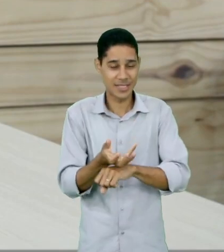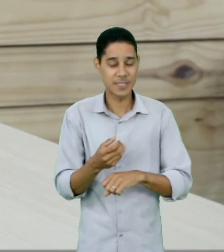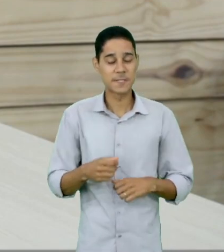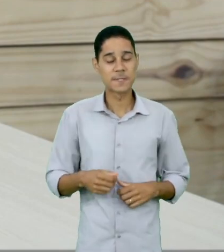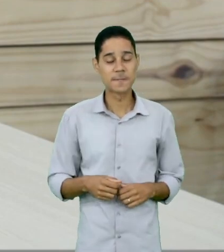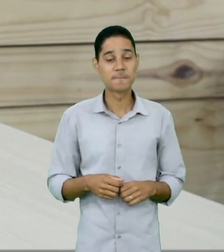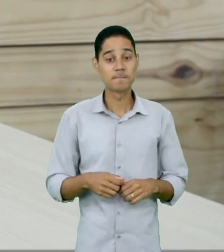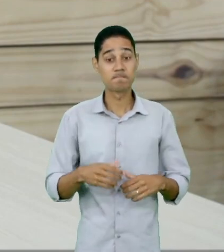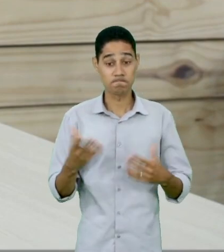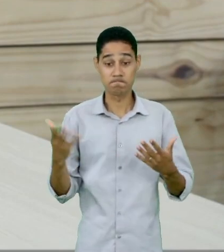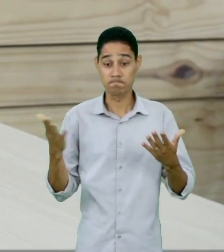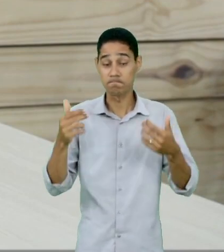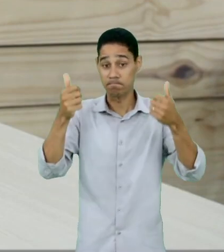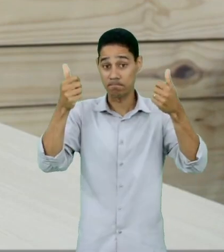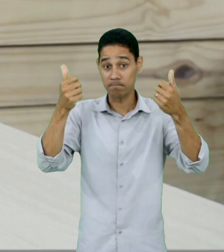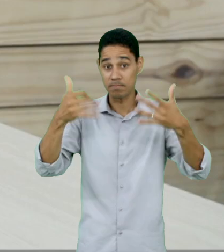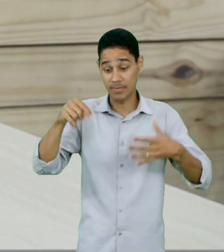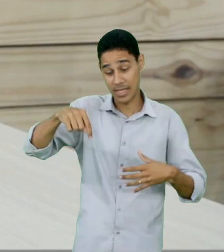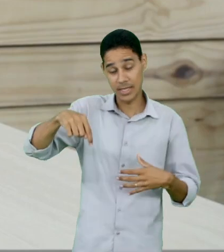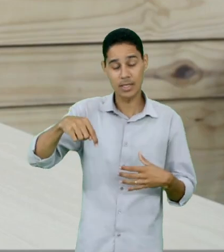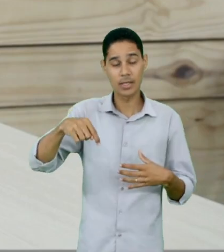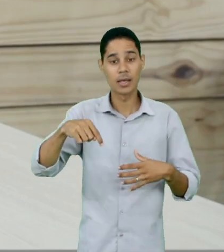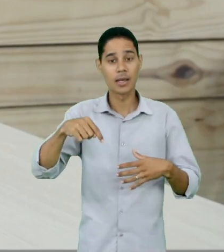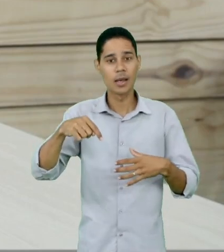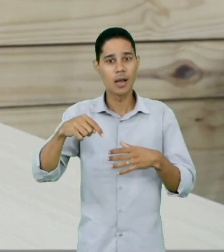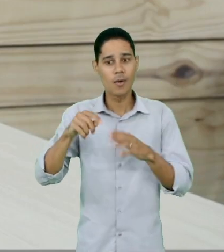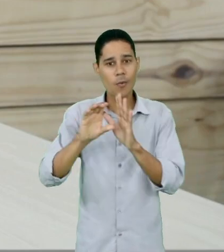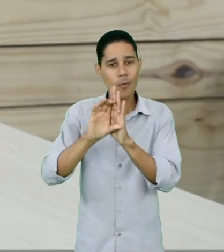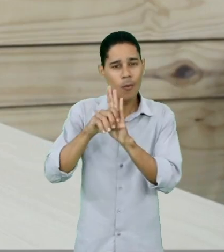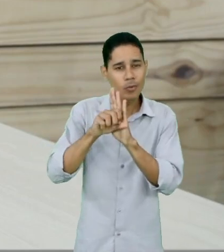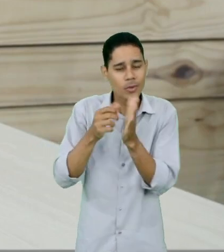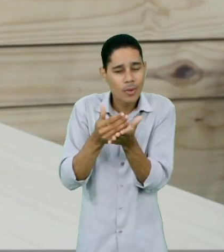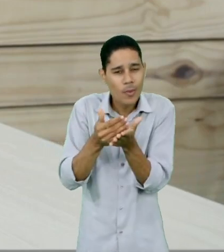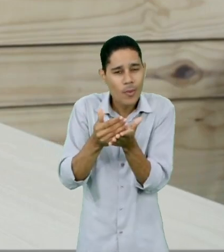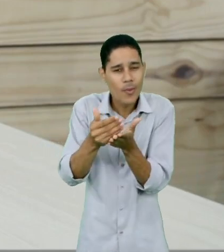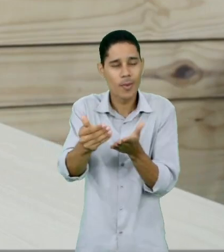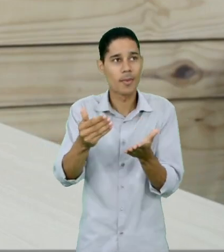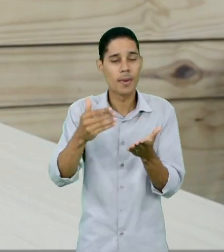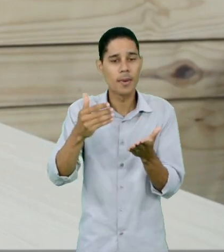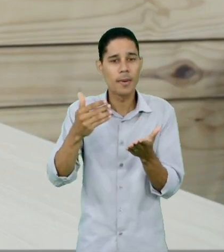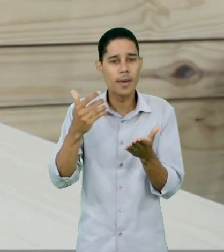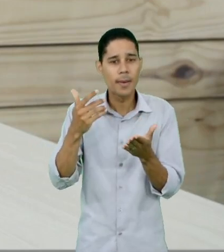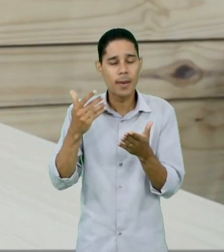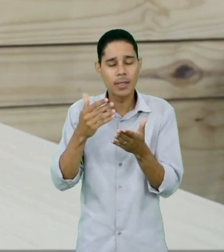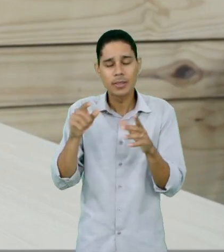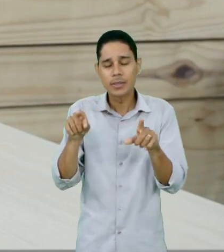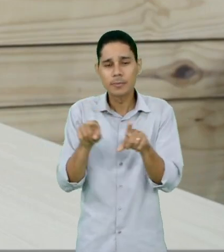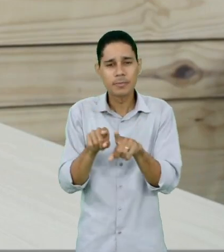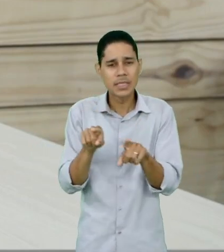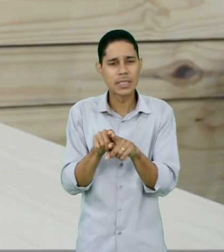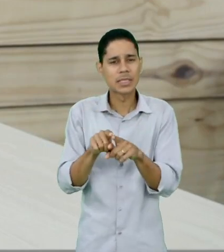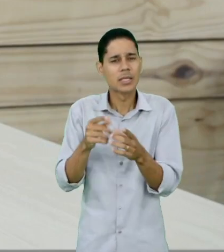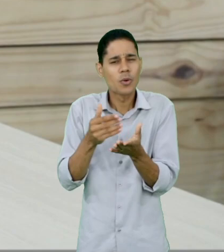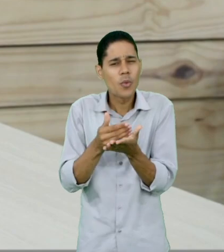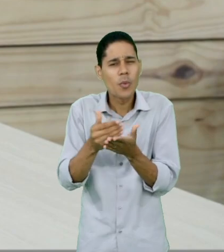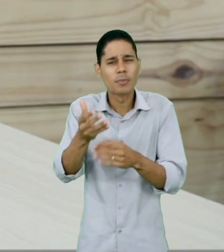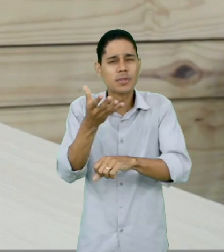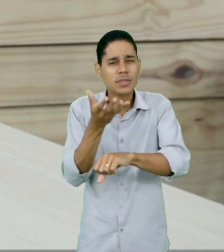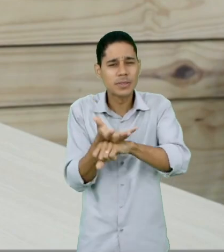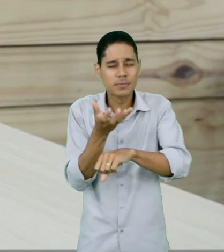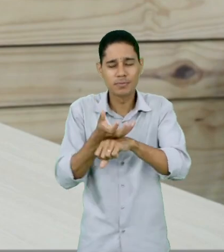gente vai trazer alguns conceitos iniciais, né, vai explorar um pouquinho aí essa parte introdutória da